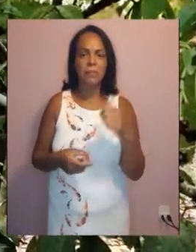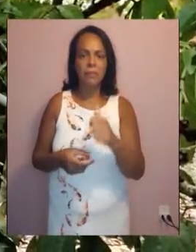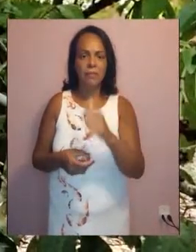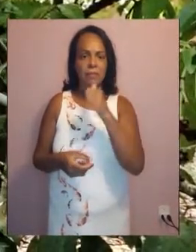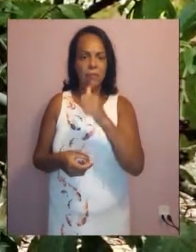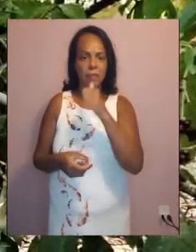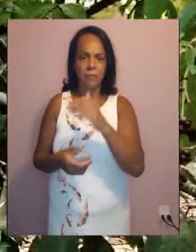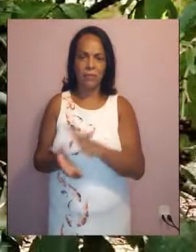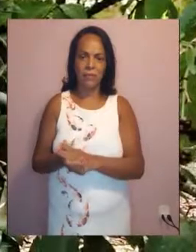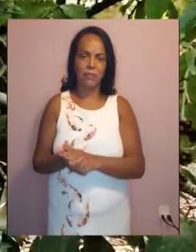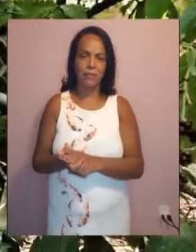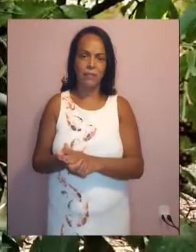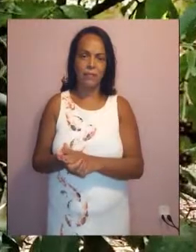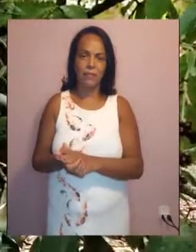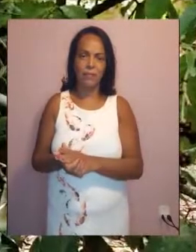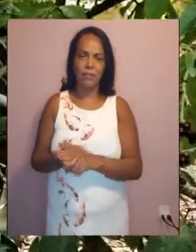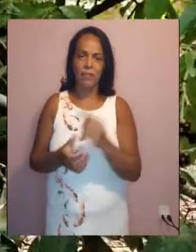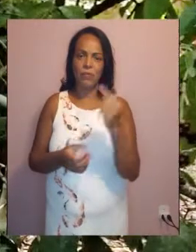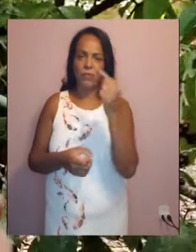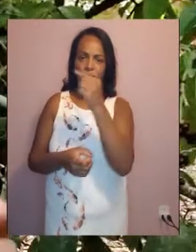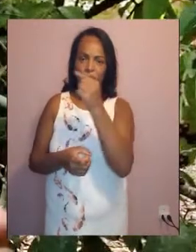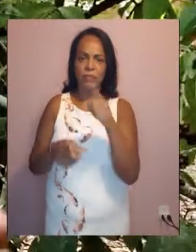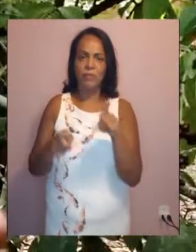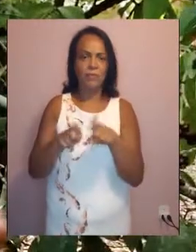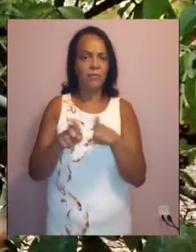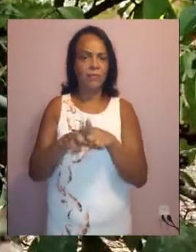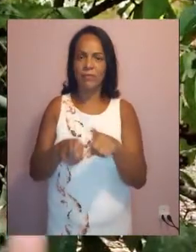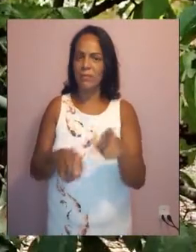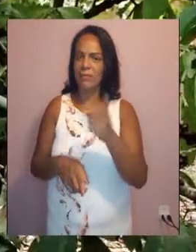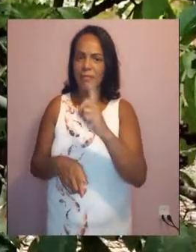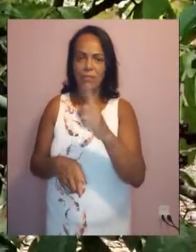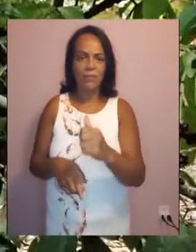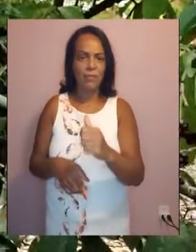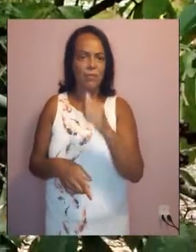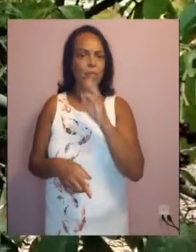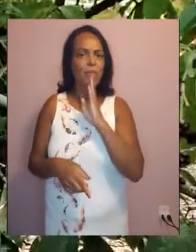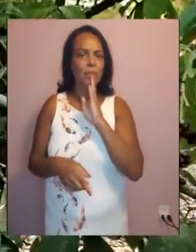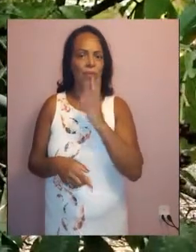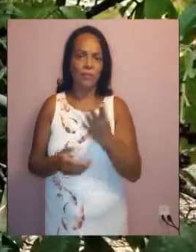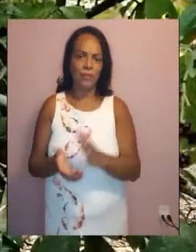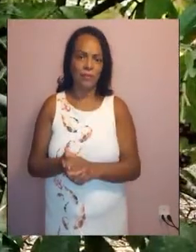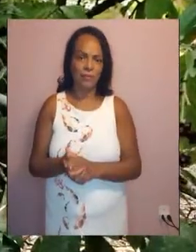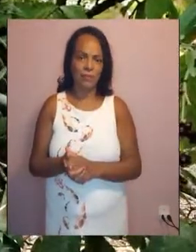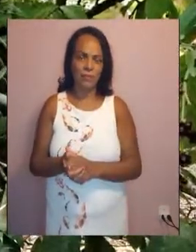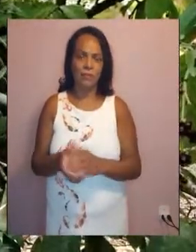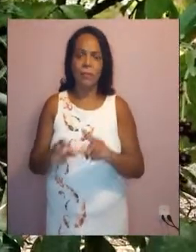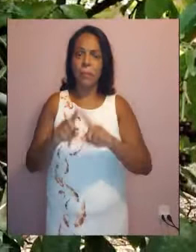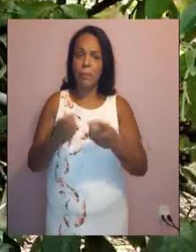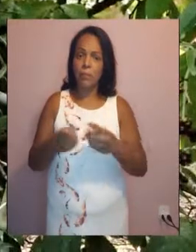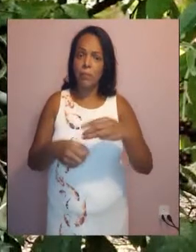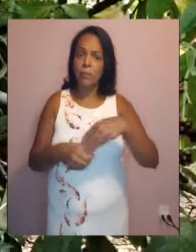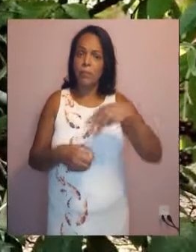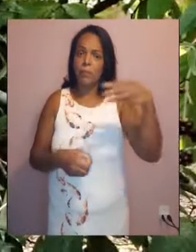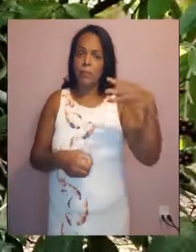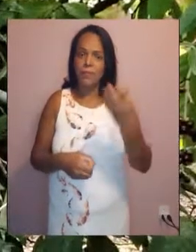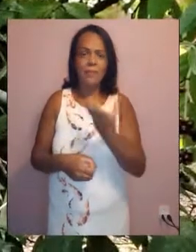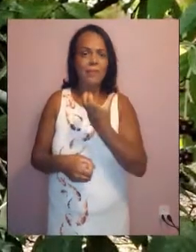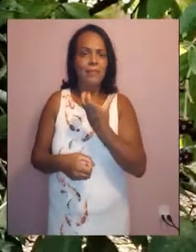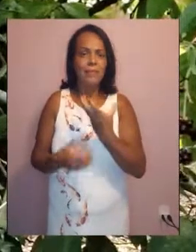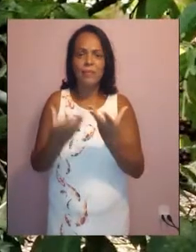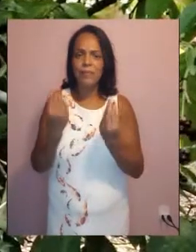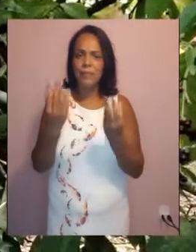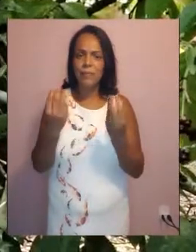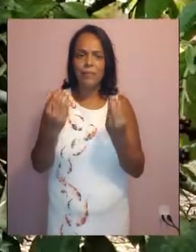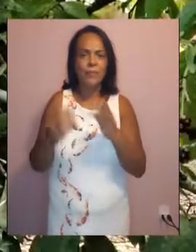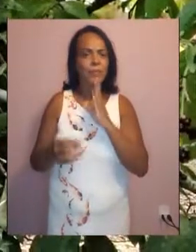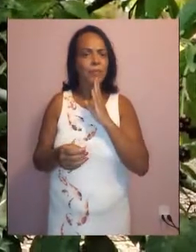você dizer assim, rapaz, que é isso? E tu não diz que é homem? Cadê? Tu não é homem não? Aí o Irineu